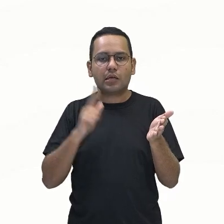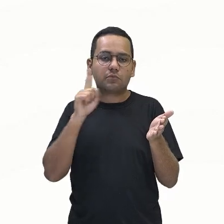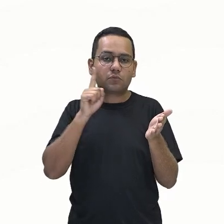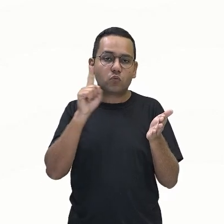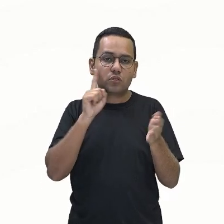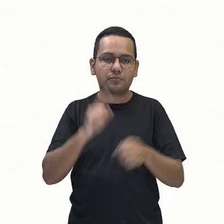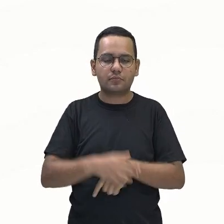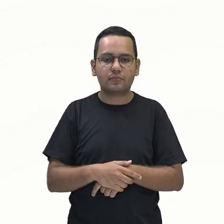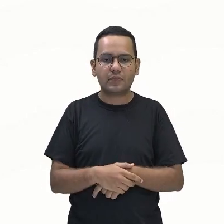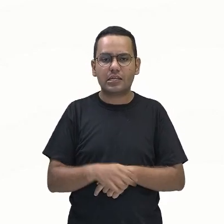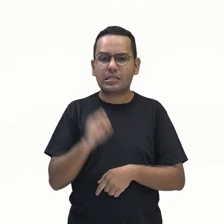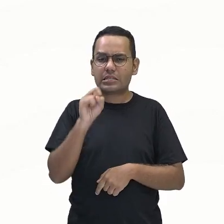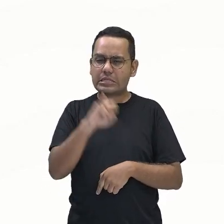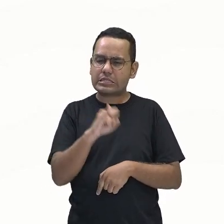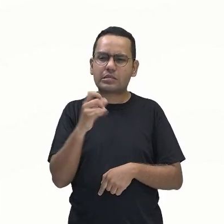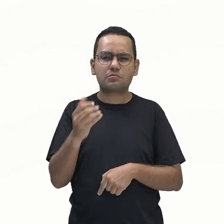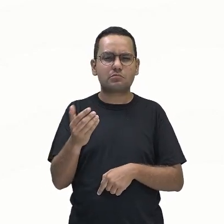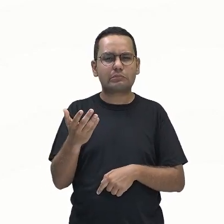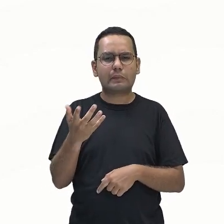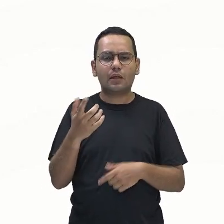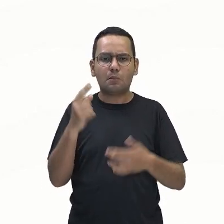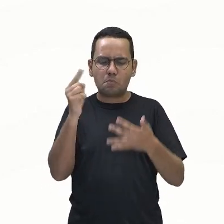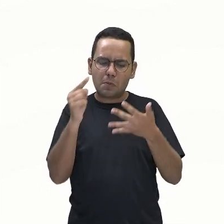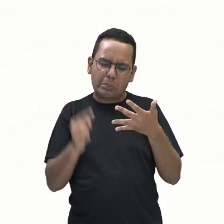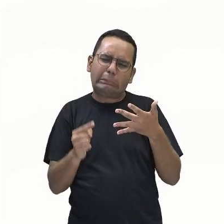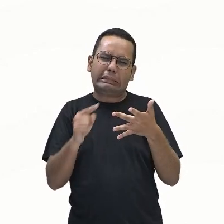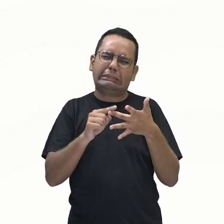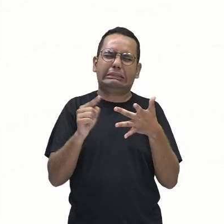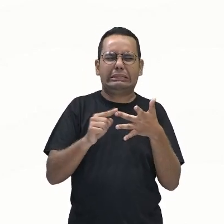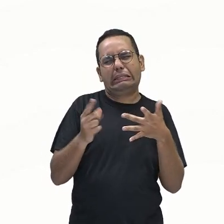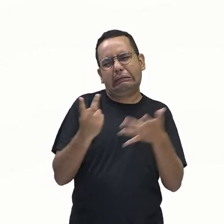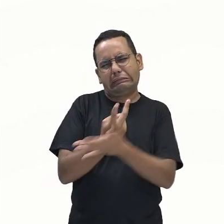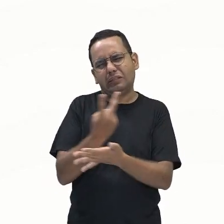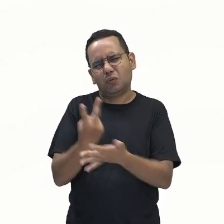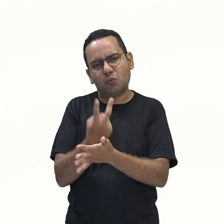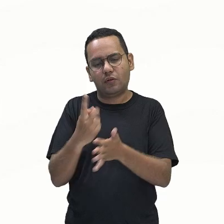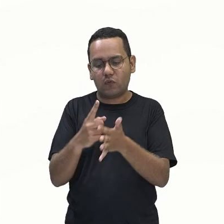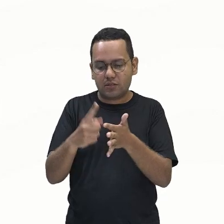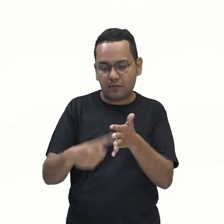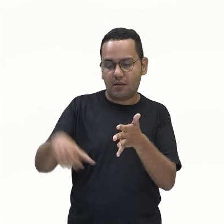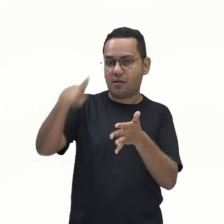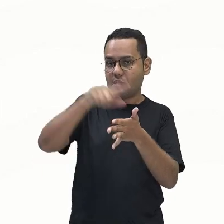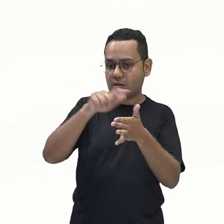quando não dá certo, você dá um passo para trás e realiza novas